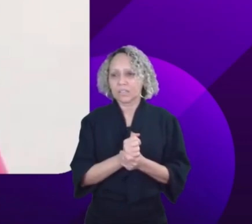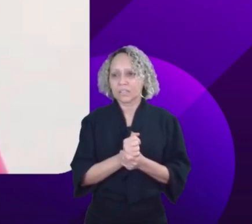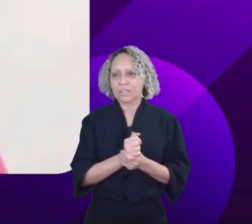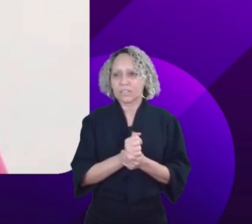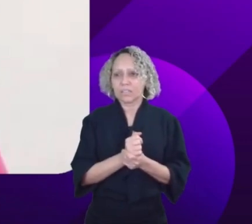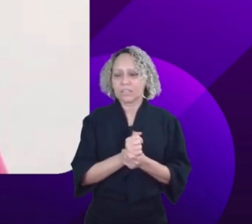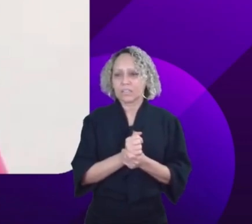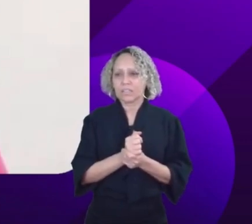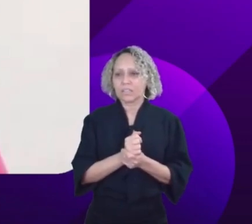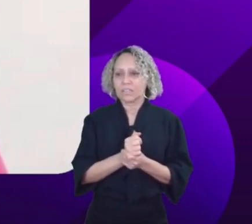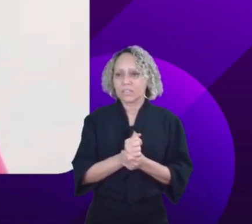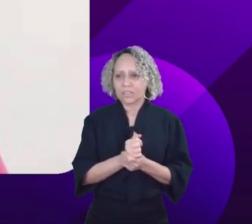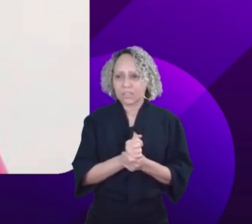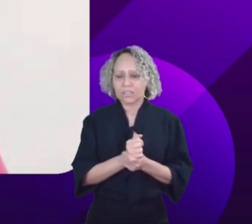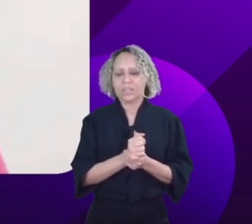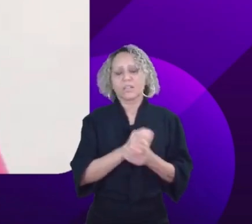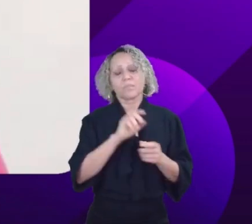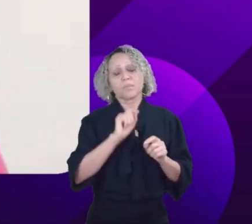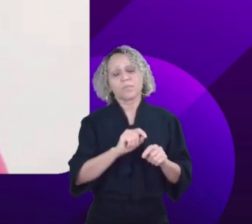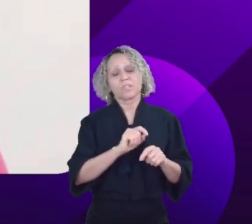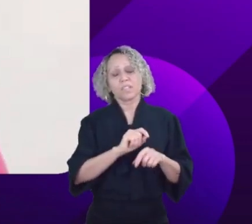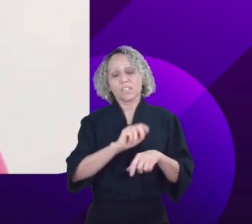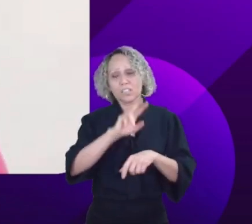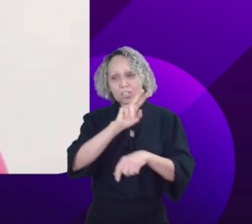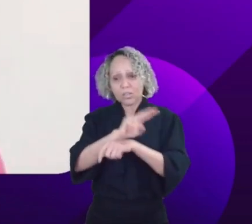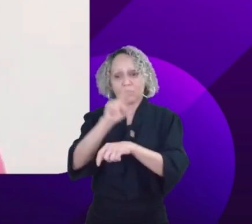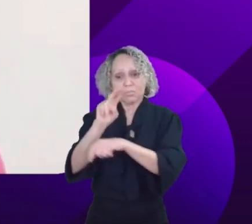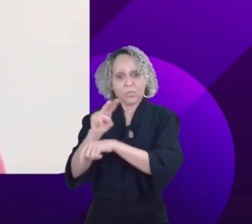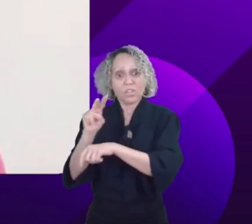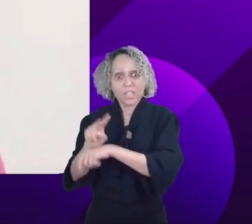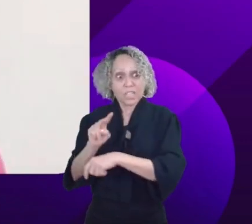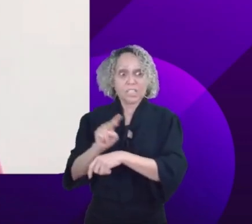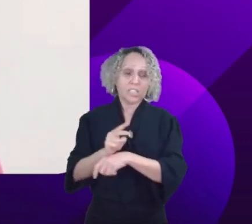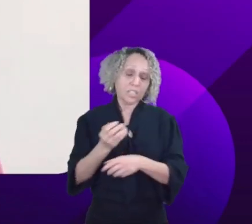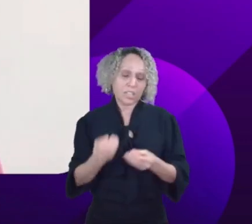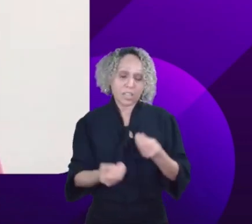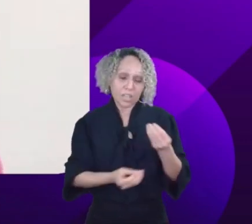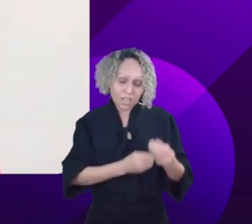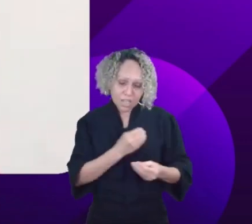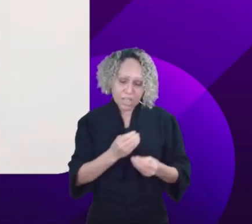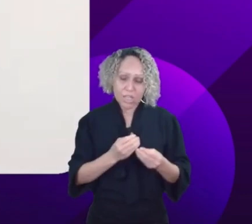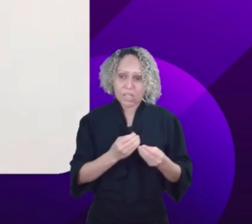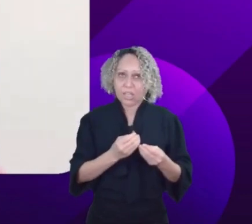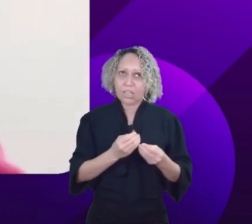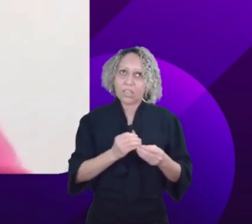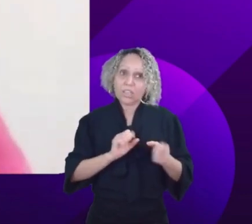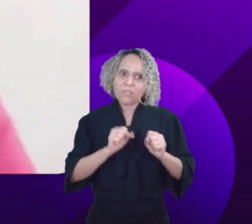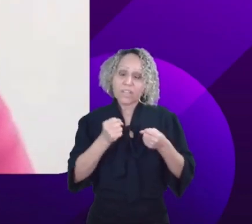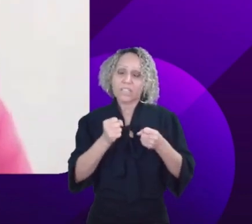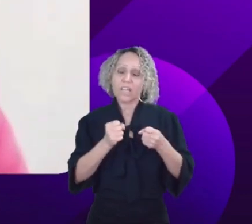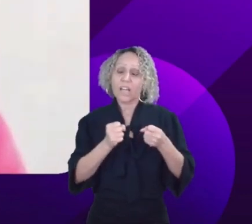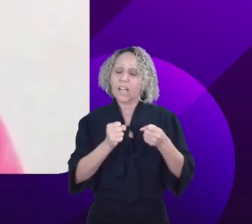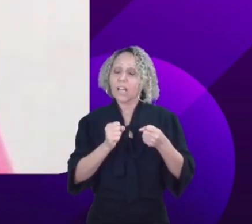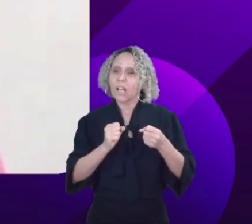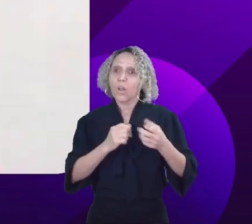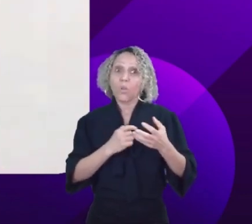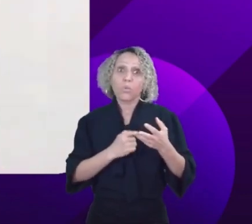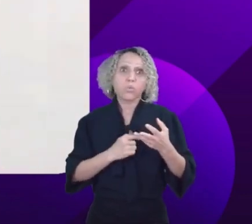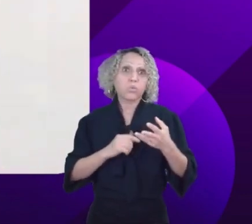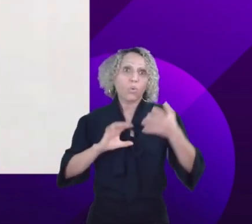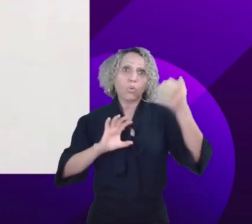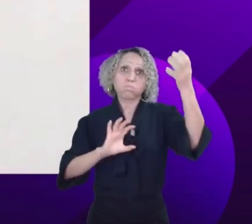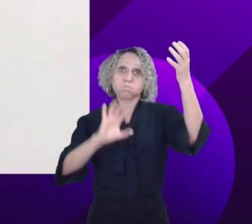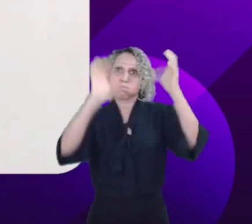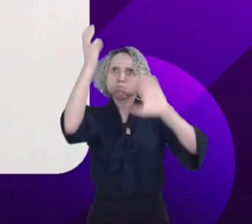de mitigador de todas as mudanças que a gente está vivendo. Infelizmente, essas mudanças climáticas no Rio Grande do Sul